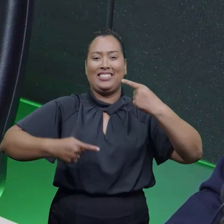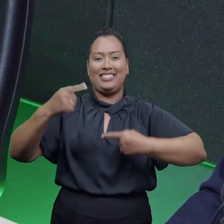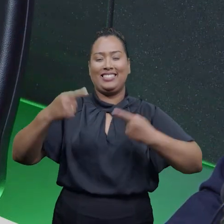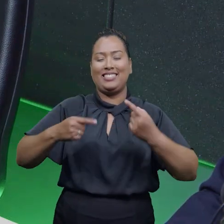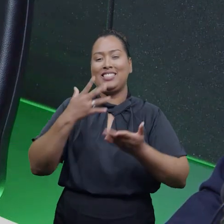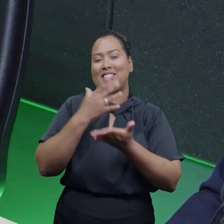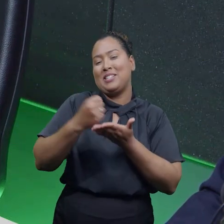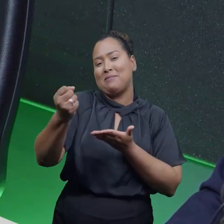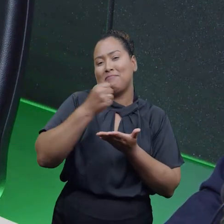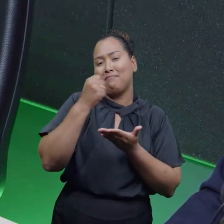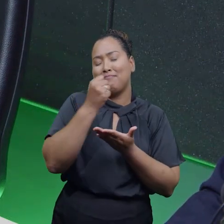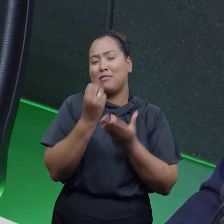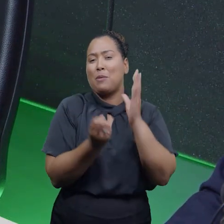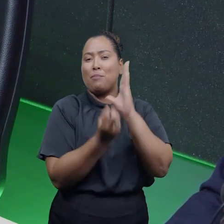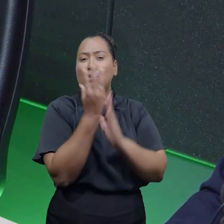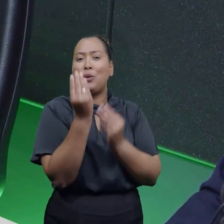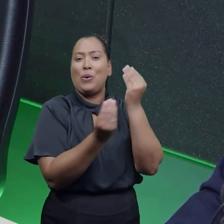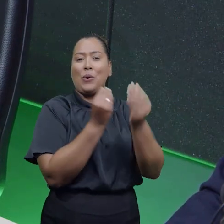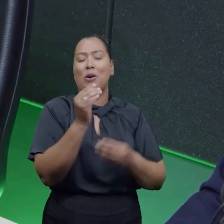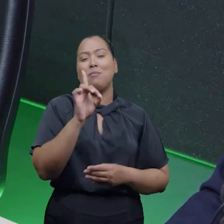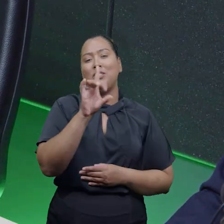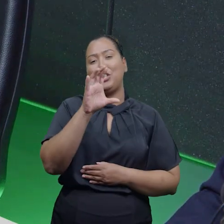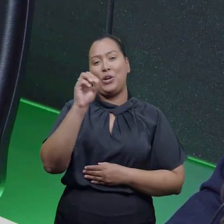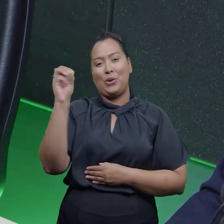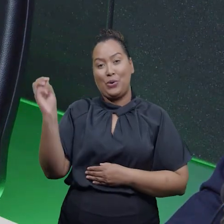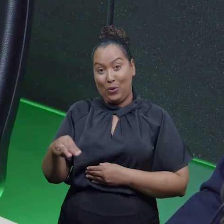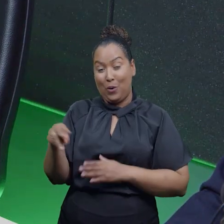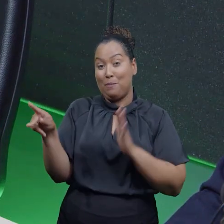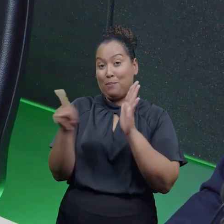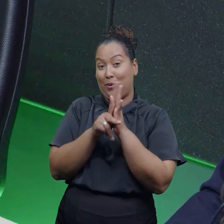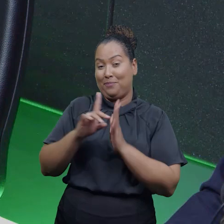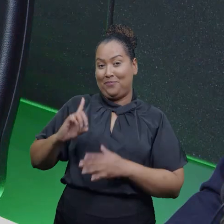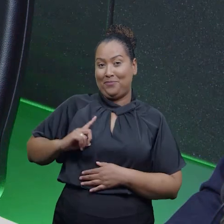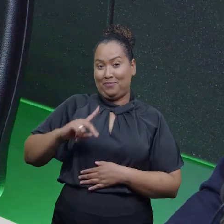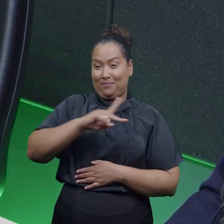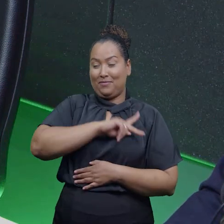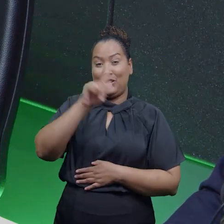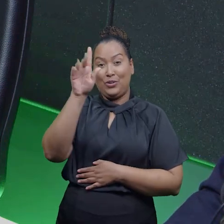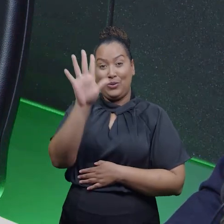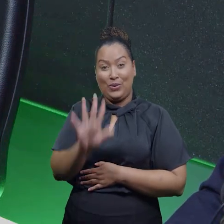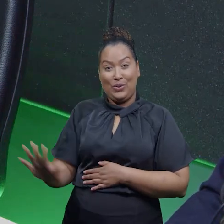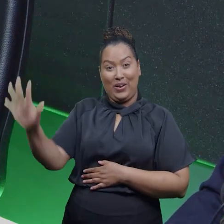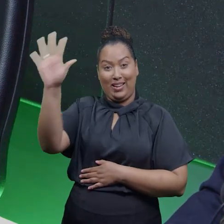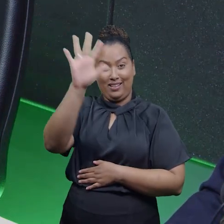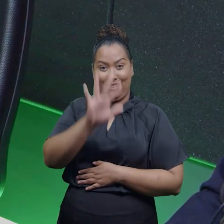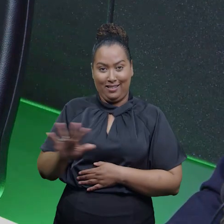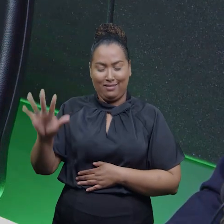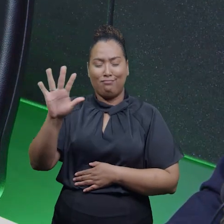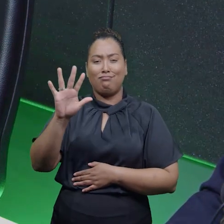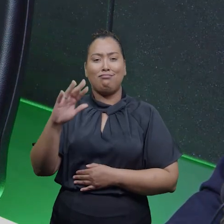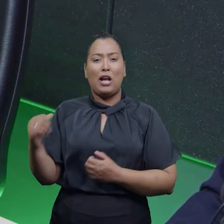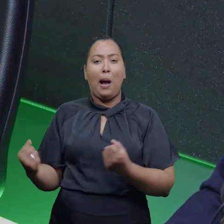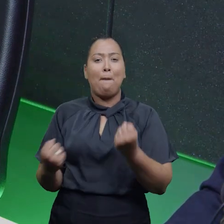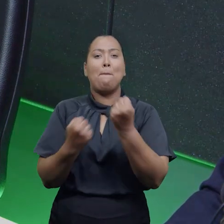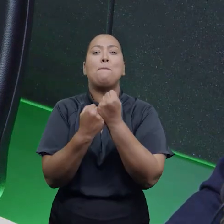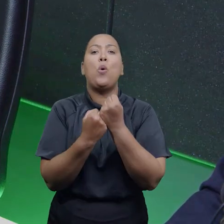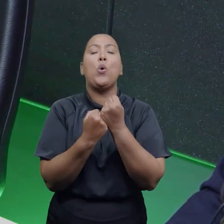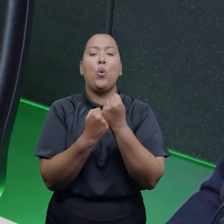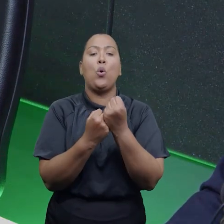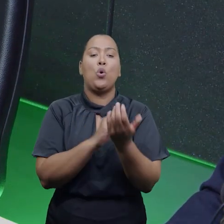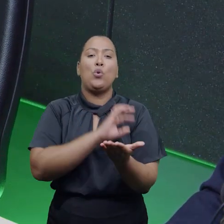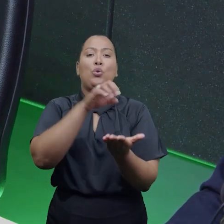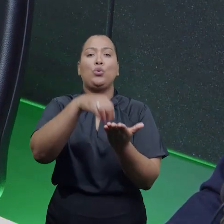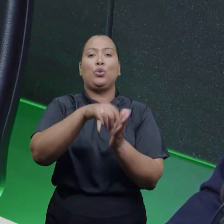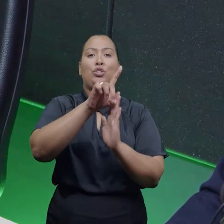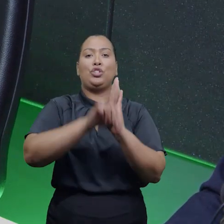dessa discussão. Esse podcast é uma produção da Diretoria de Comunicação Social da Defensoria Pública do Estado de Goiás, em apoio